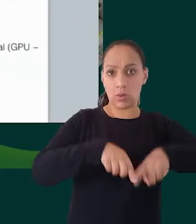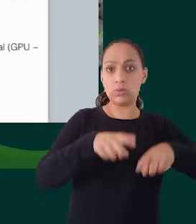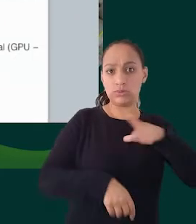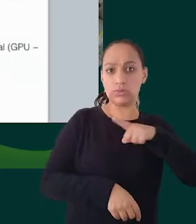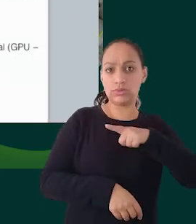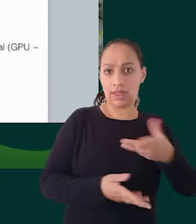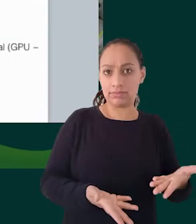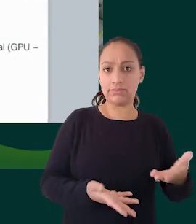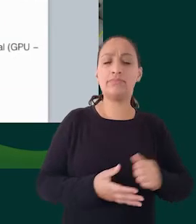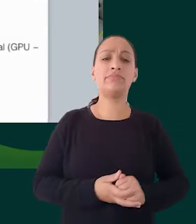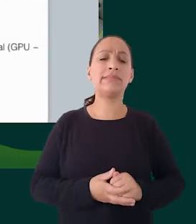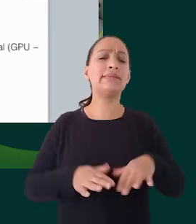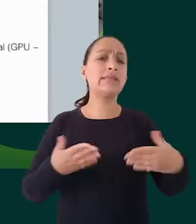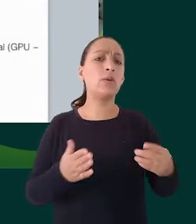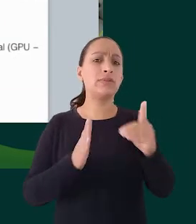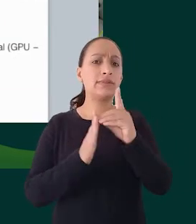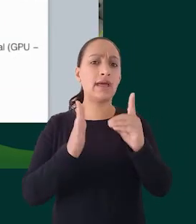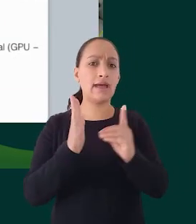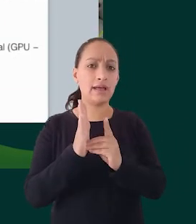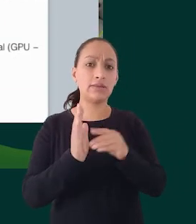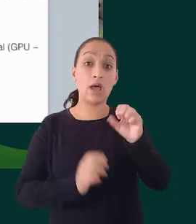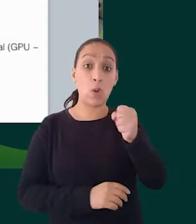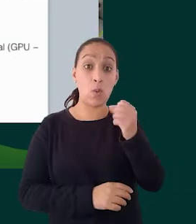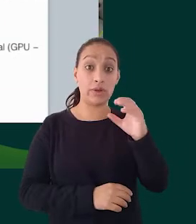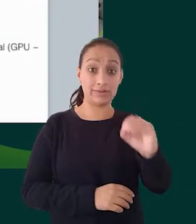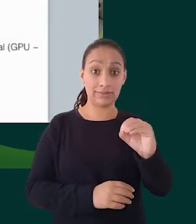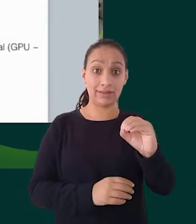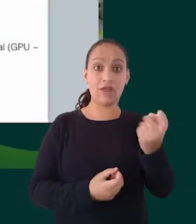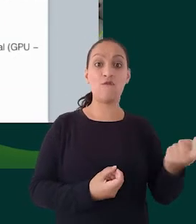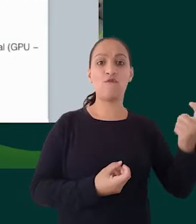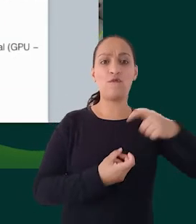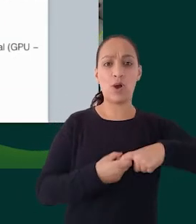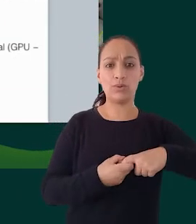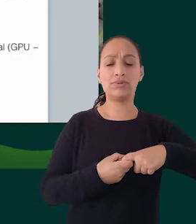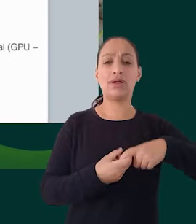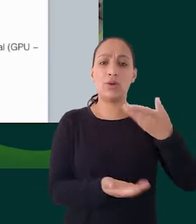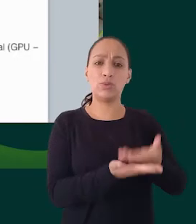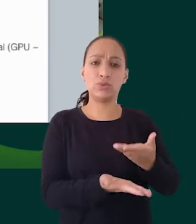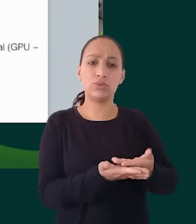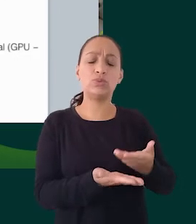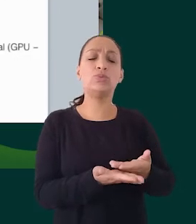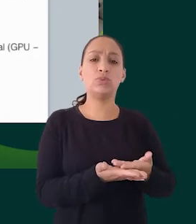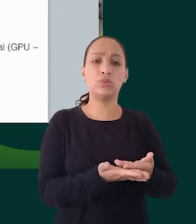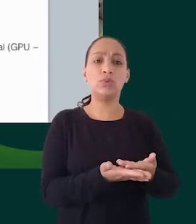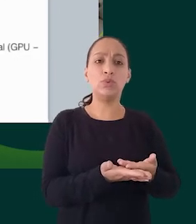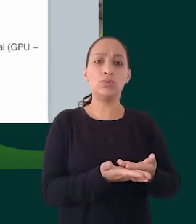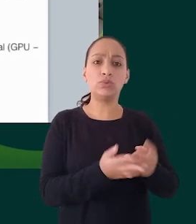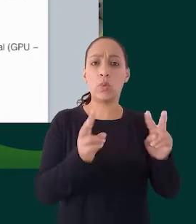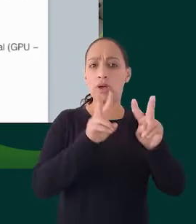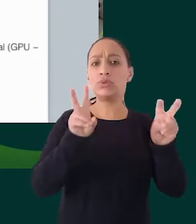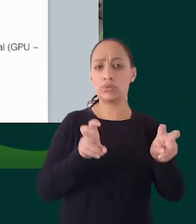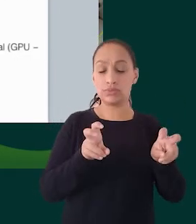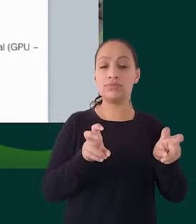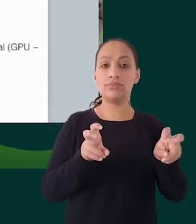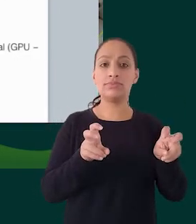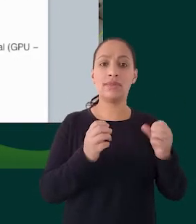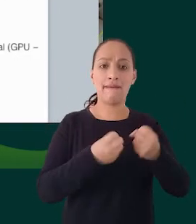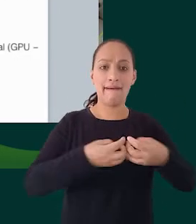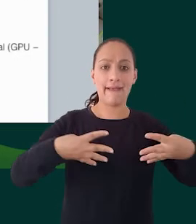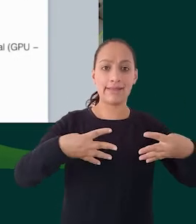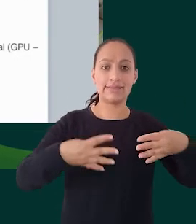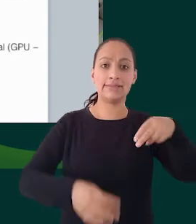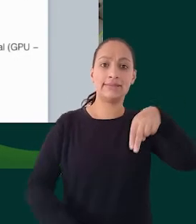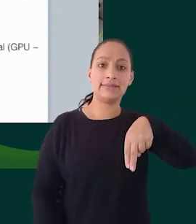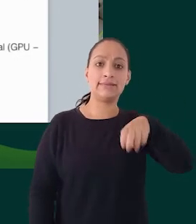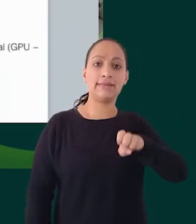década de 80, se retoma a abordagem sobre redes neurais e, principalmente, a